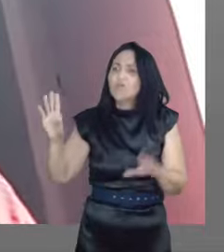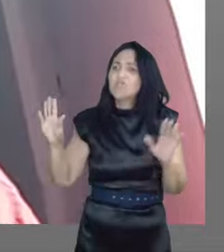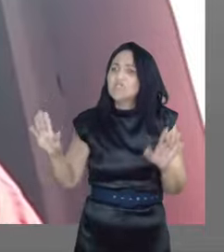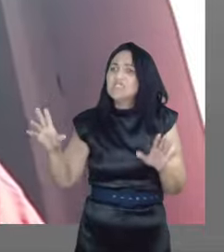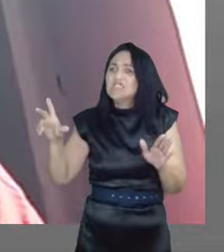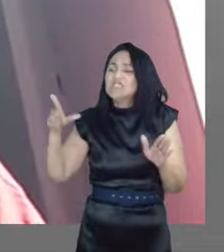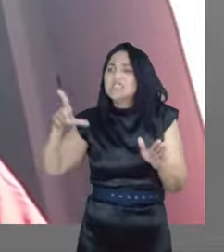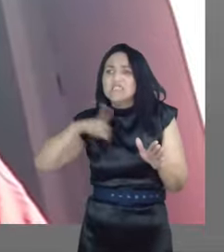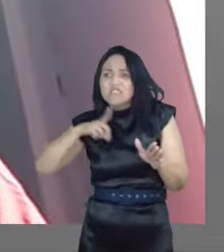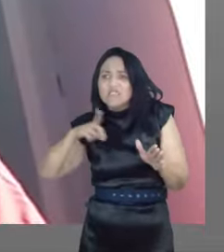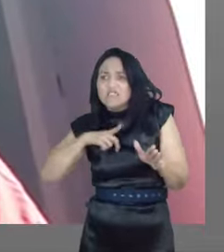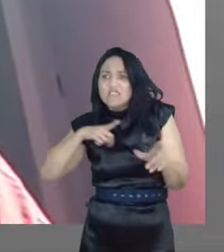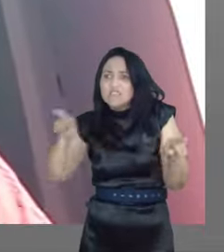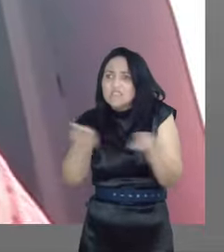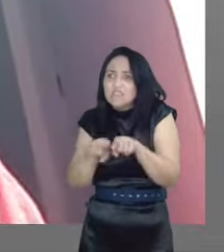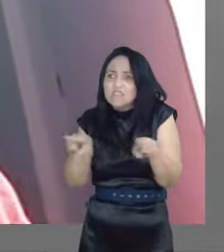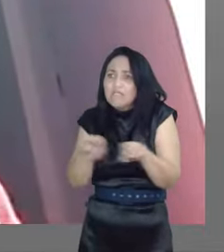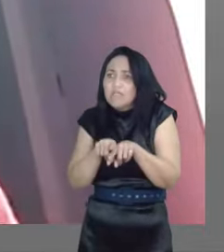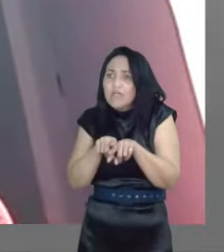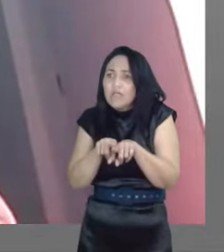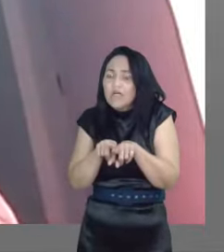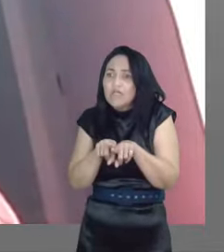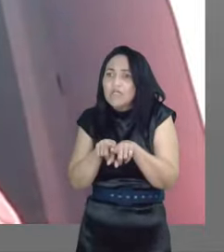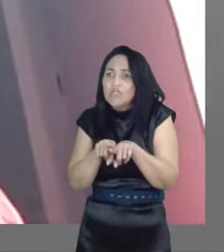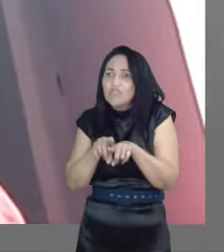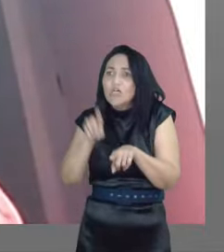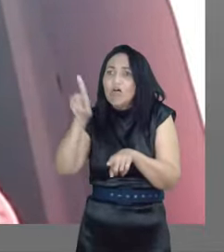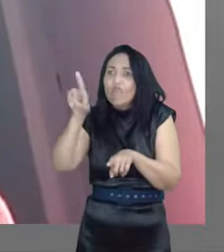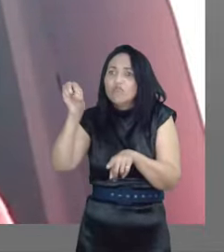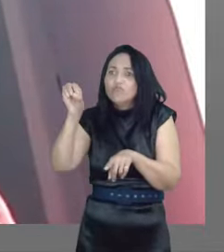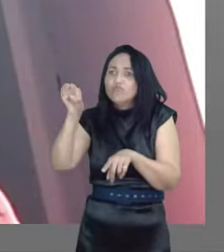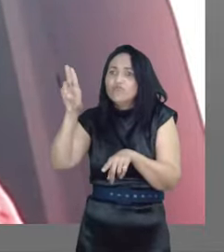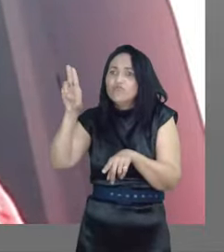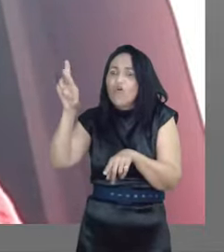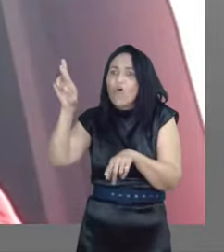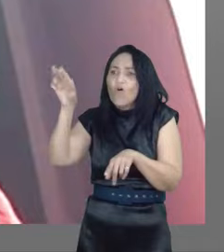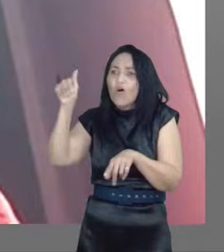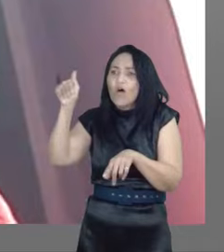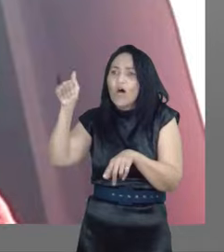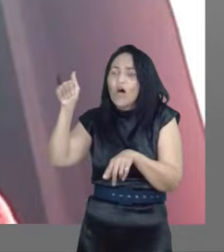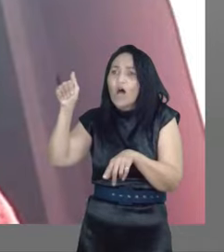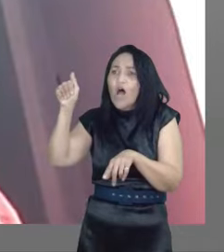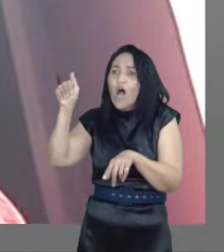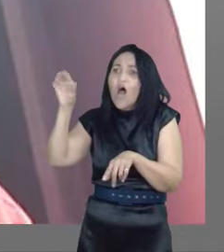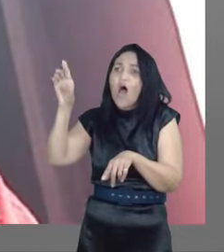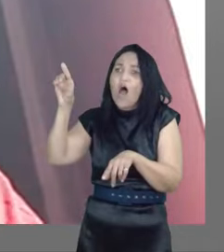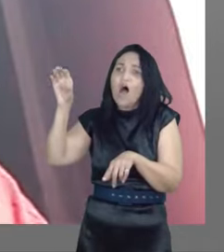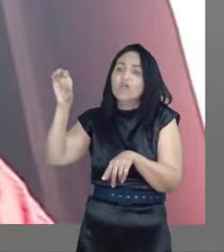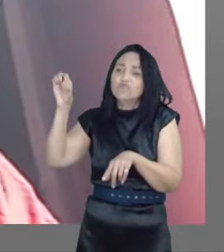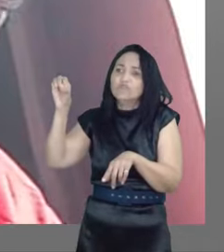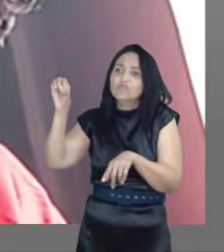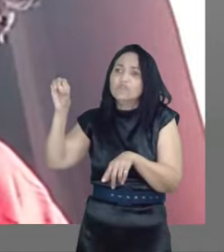menos, eu tinha vários, mas vou lembrar aqui três: Dourados, lá no Mato Grosso,